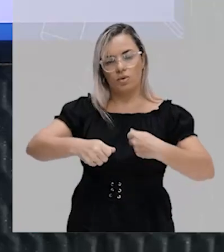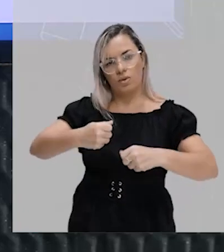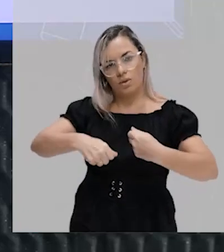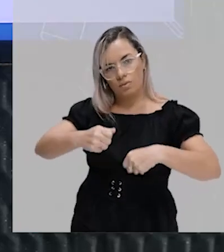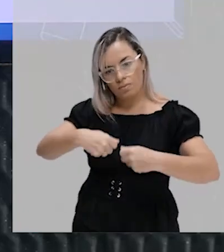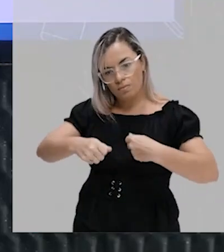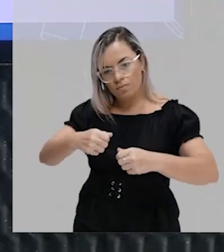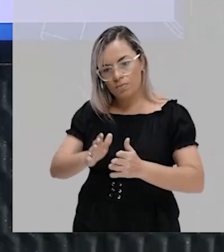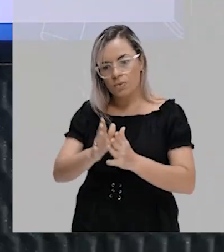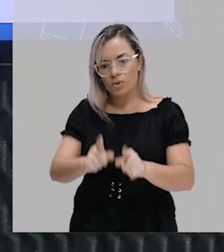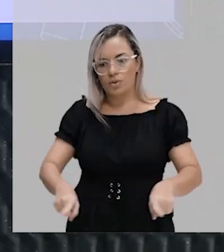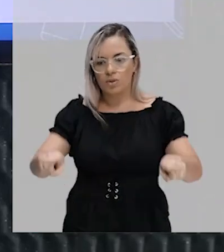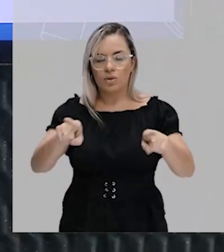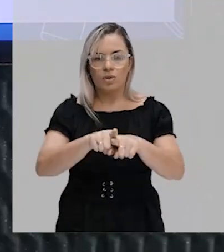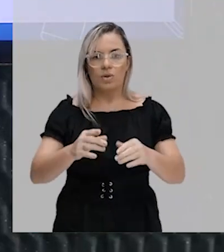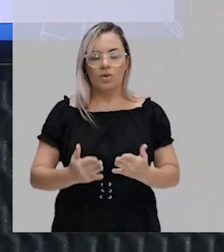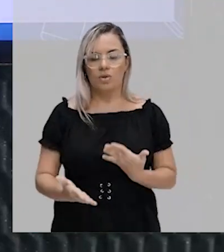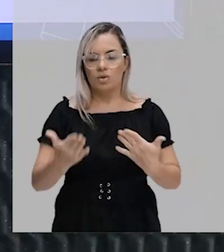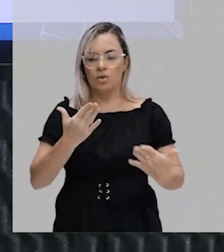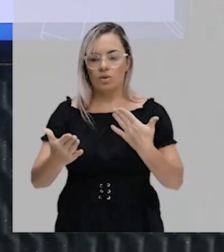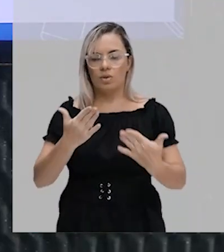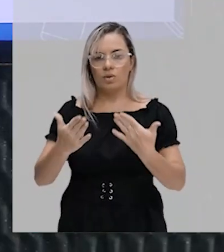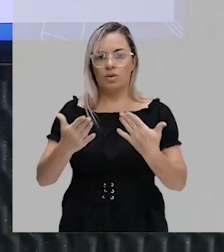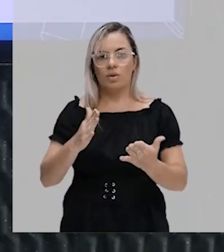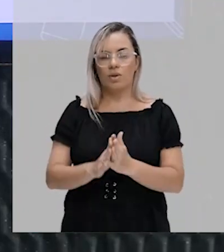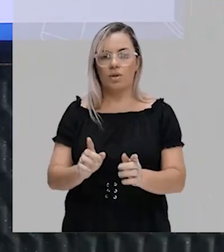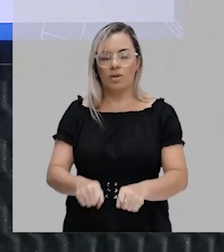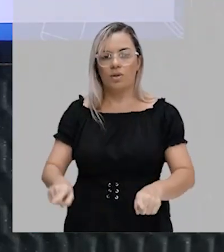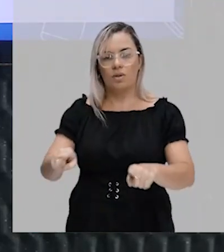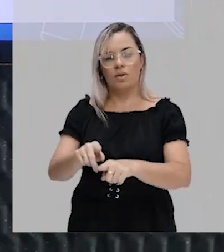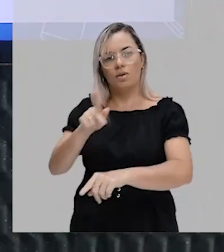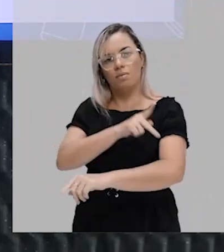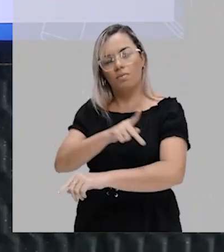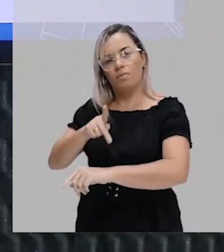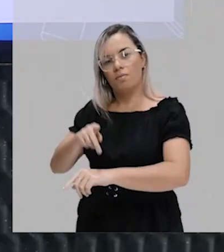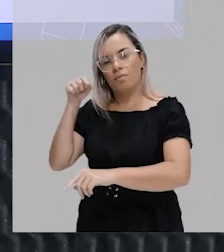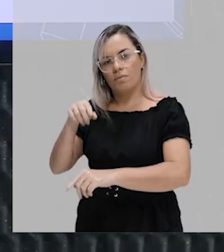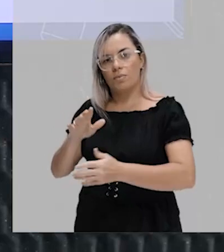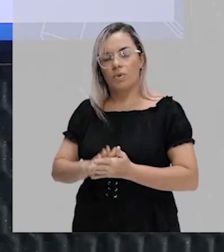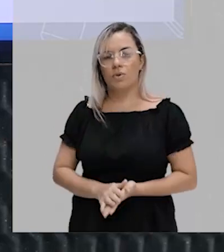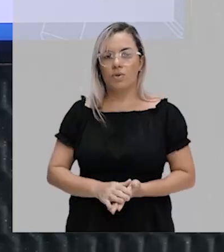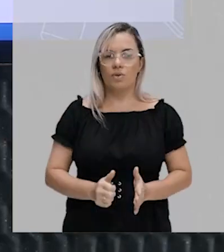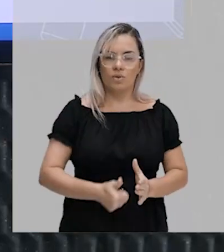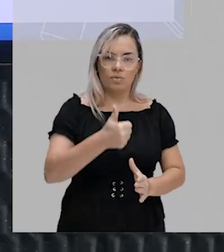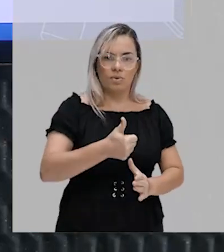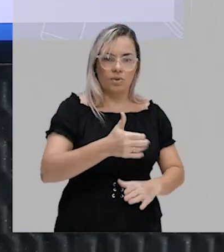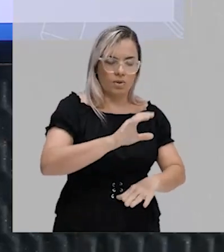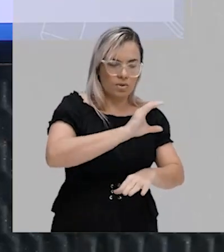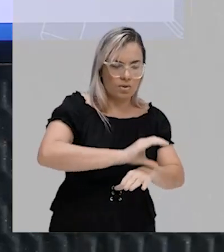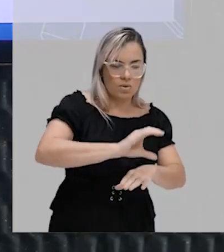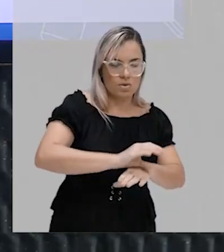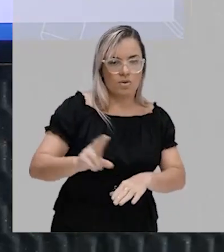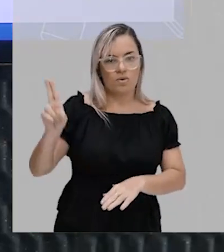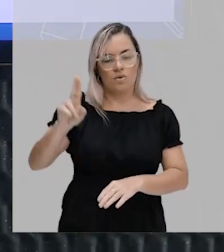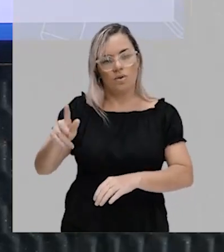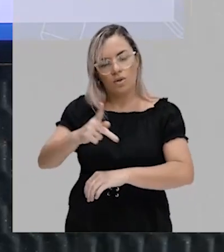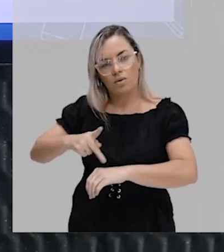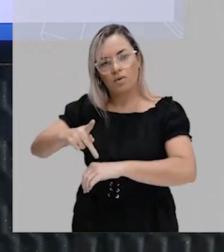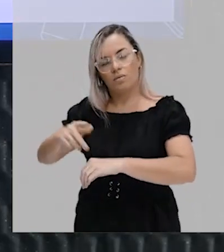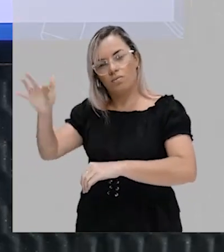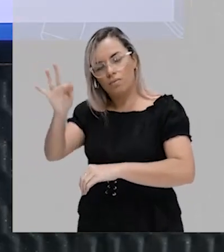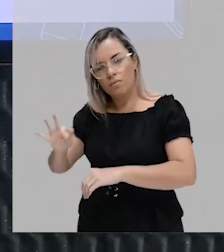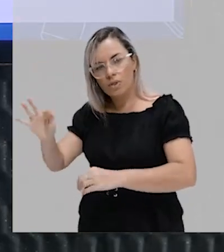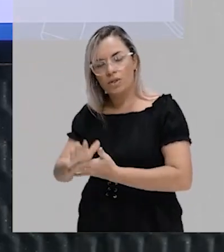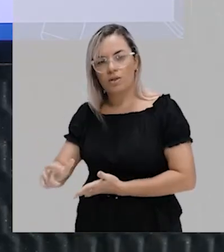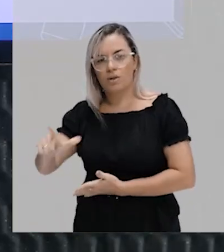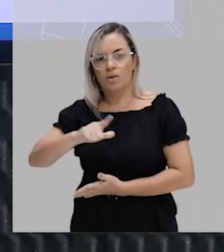de Economia, o curso de Psicologia e também o de Pedagogia. Esses foram os primeiros cursos universitários na França a